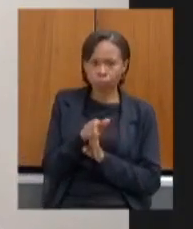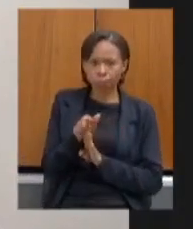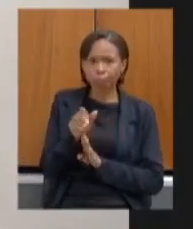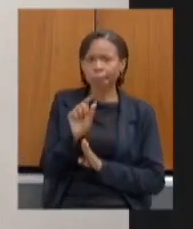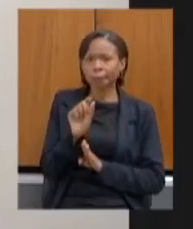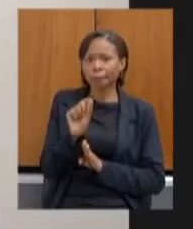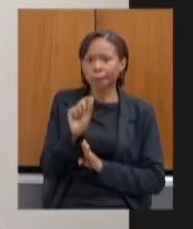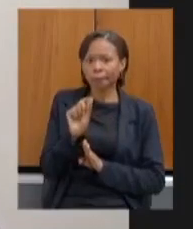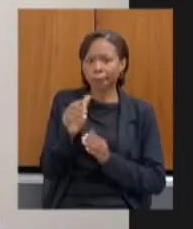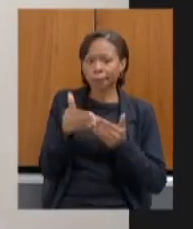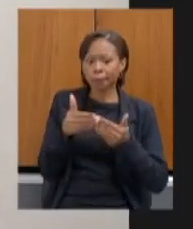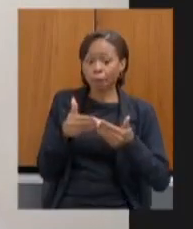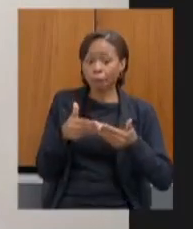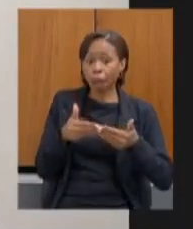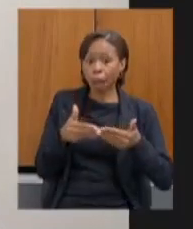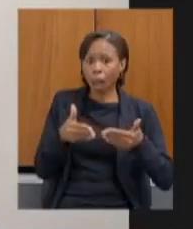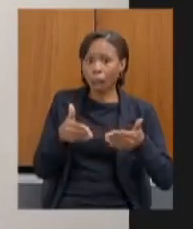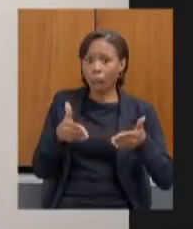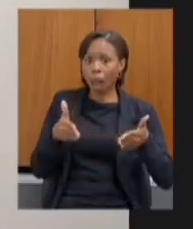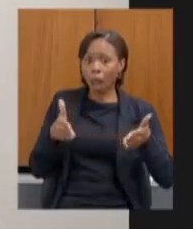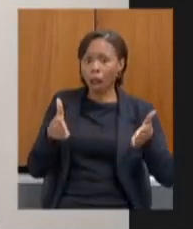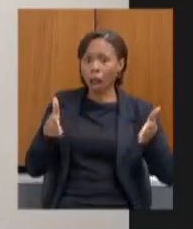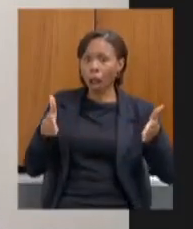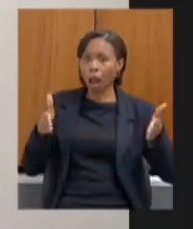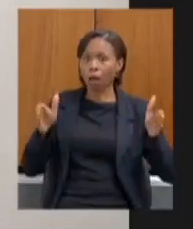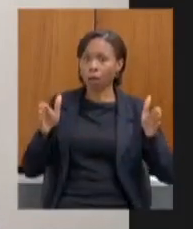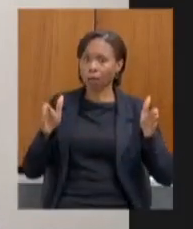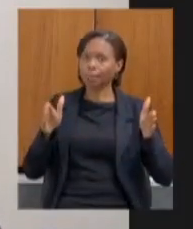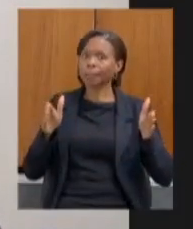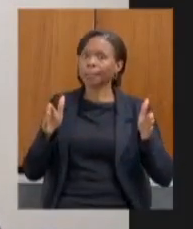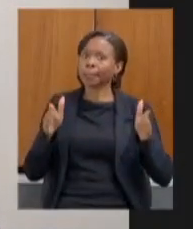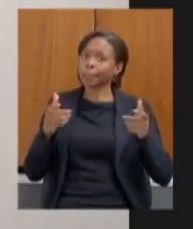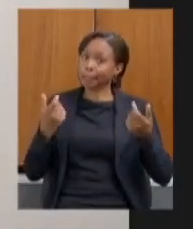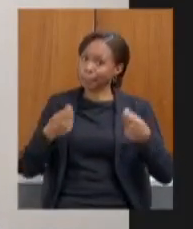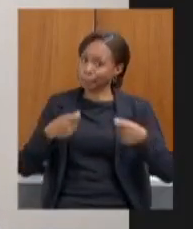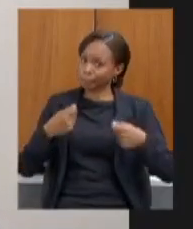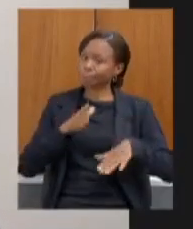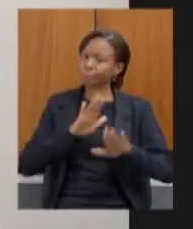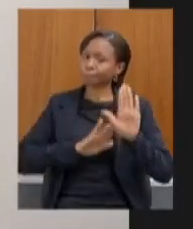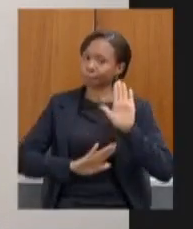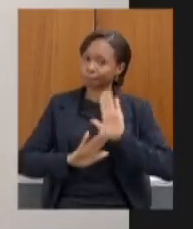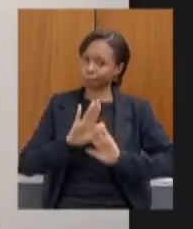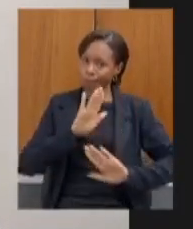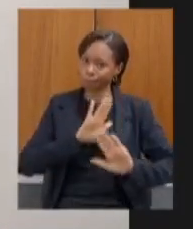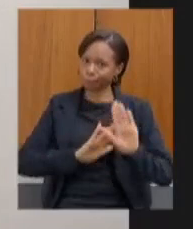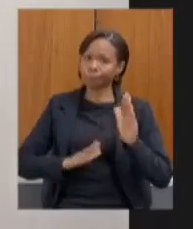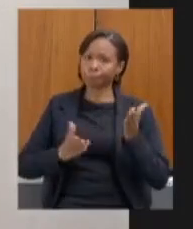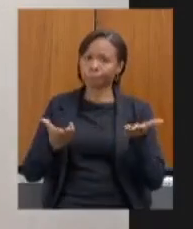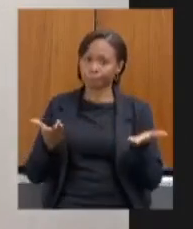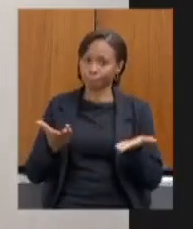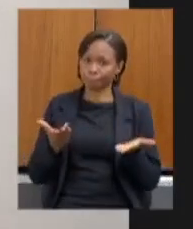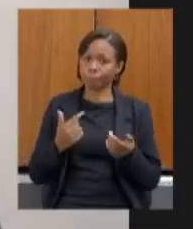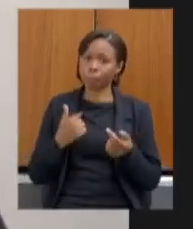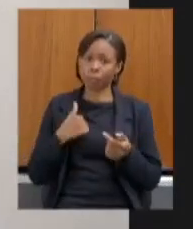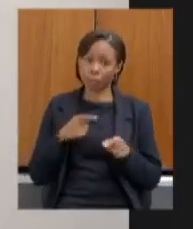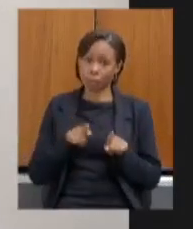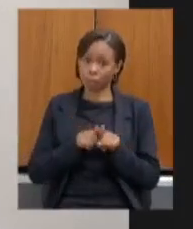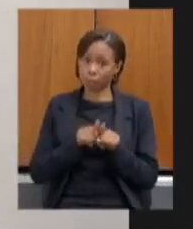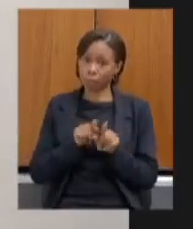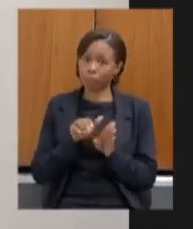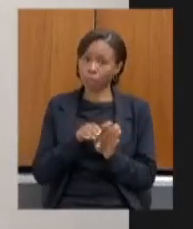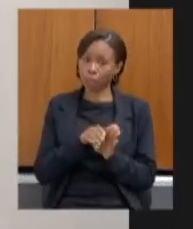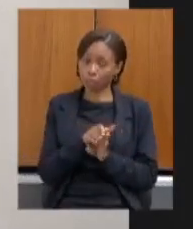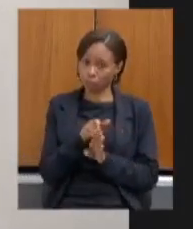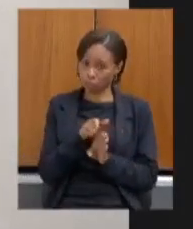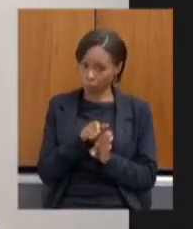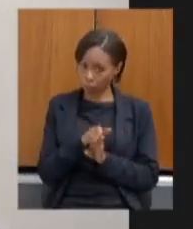exagerada, então, acho que tem que ter muita cautela nesse momento. E eu alertaria aqui para duas questões,